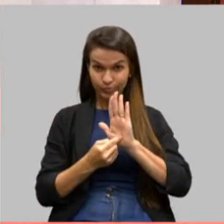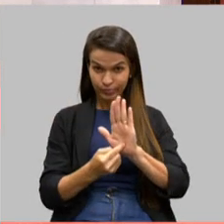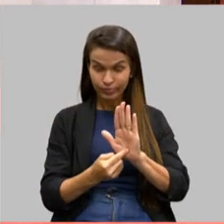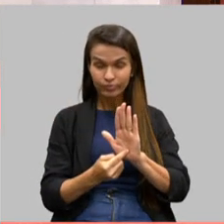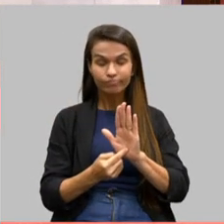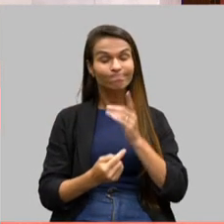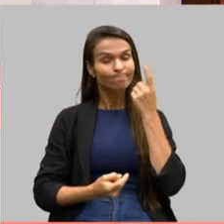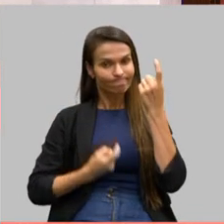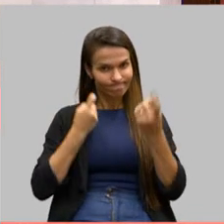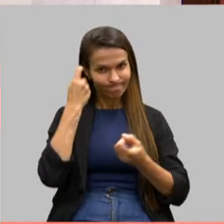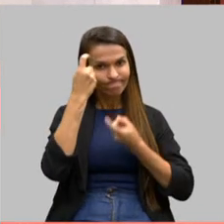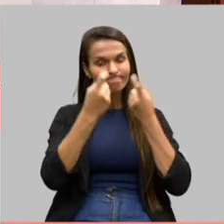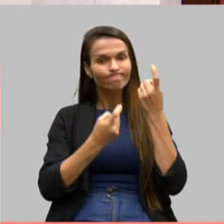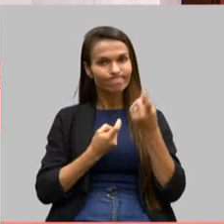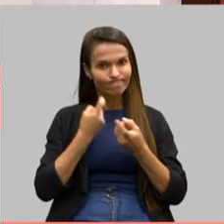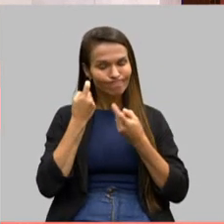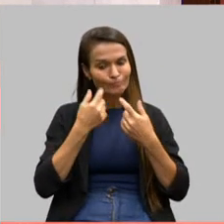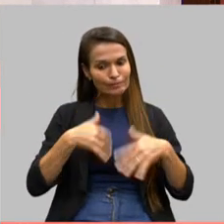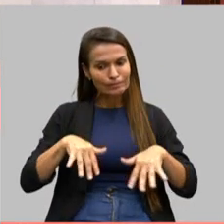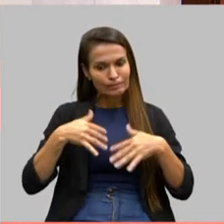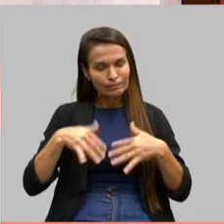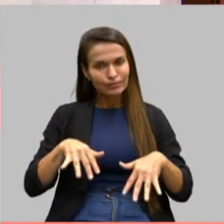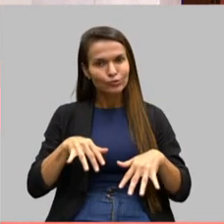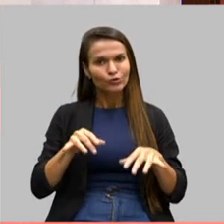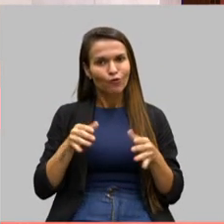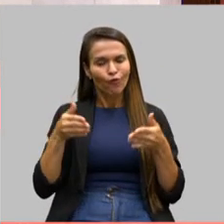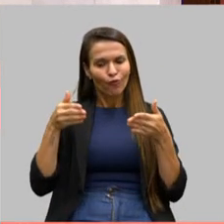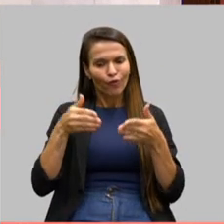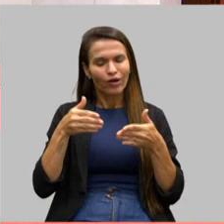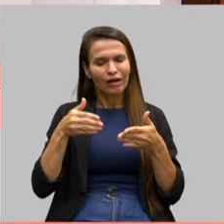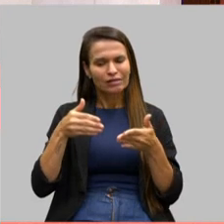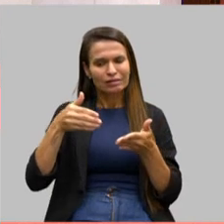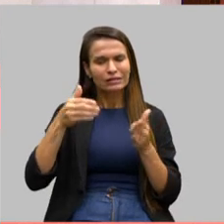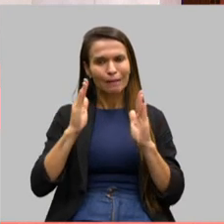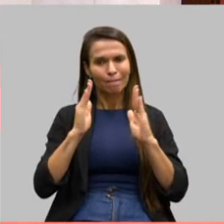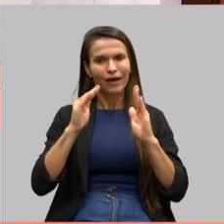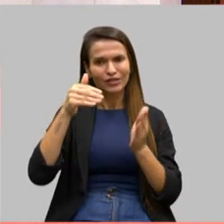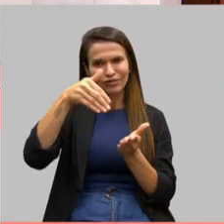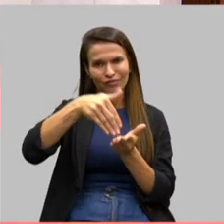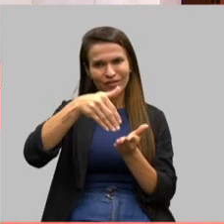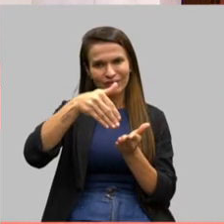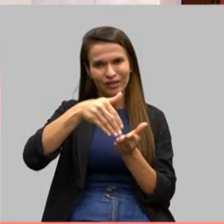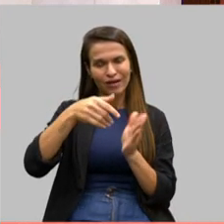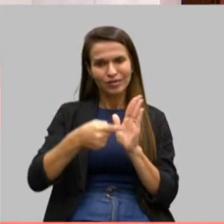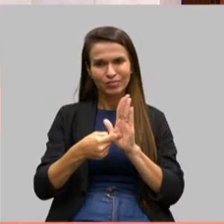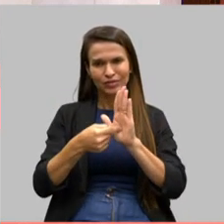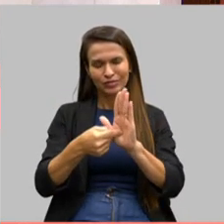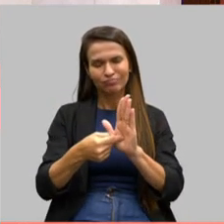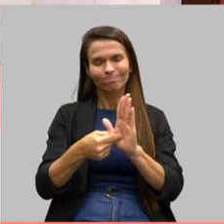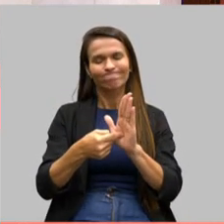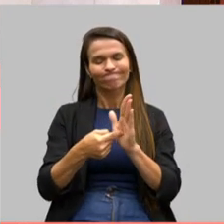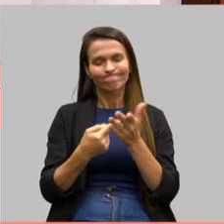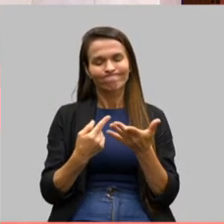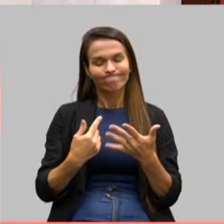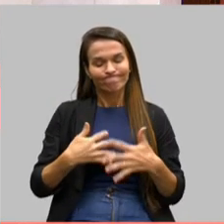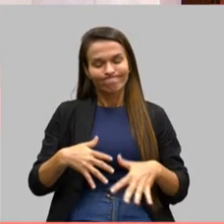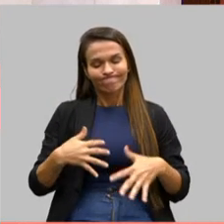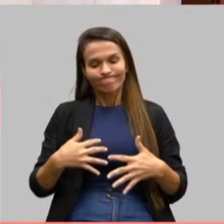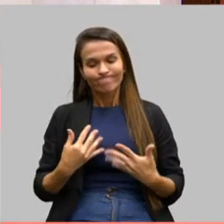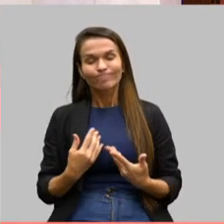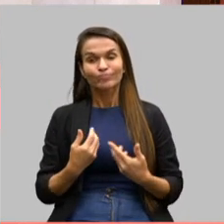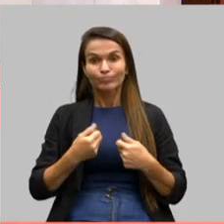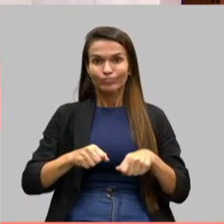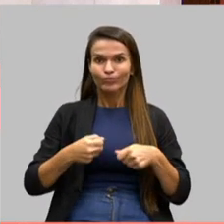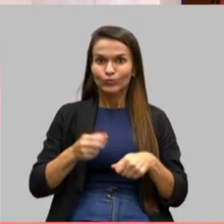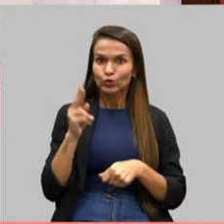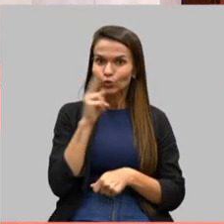preocupante, né? Especialmente essa parte final da apresentação. demonstra ainda mais a necessidade de